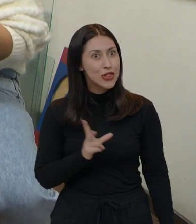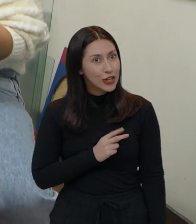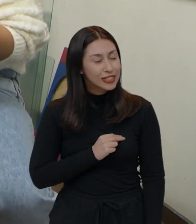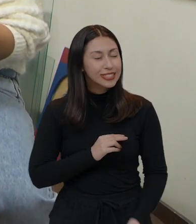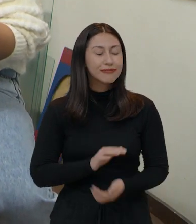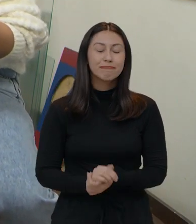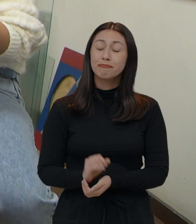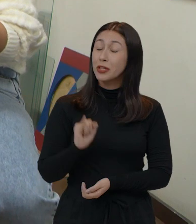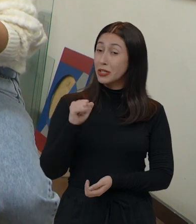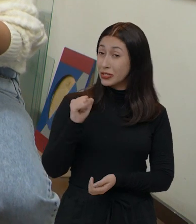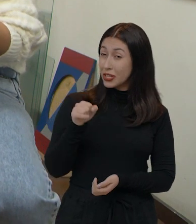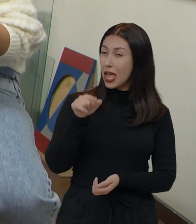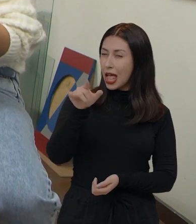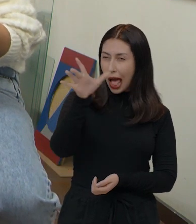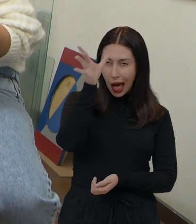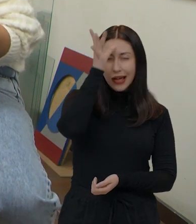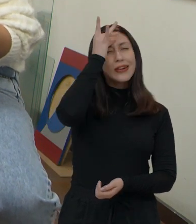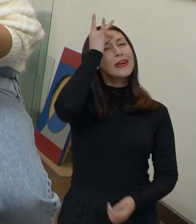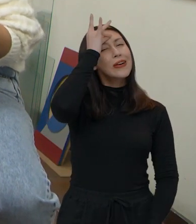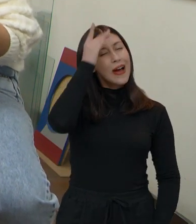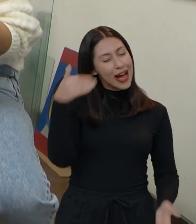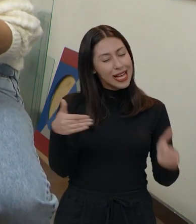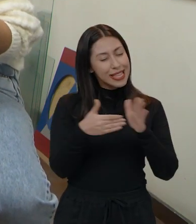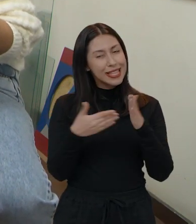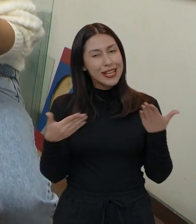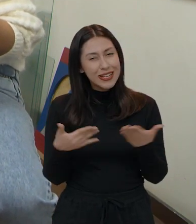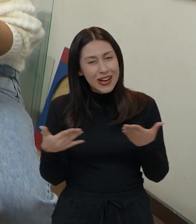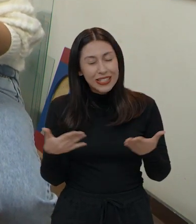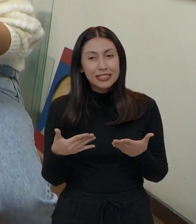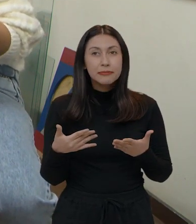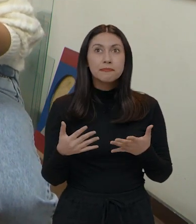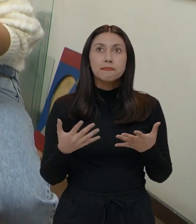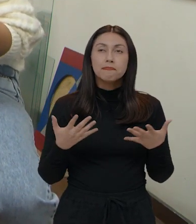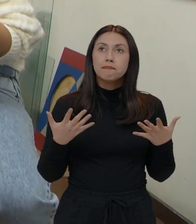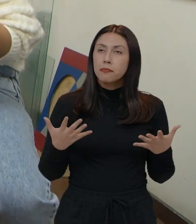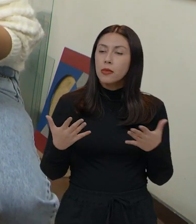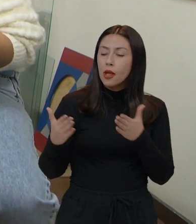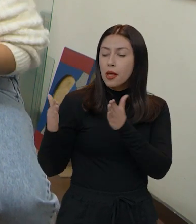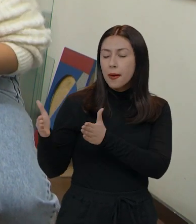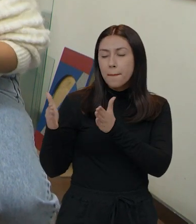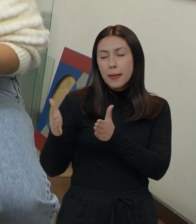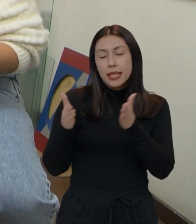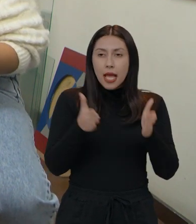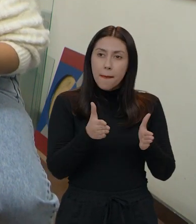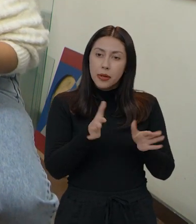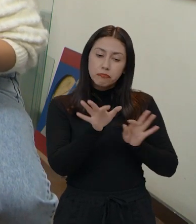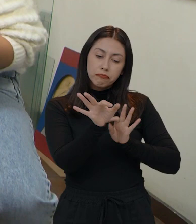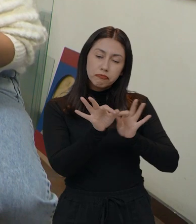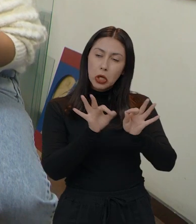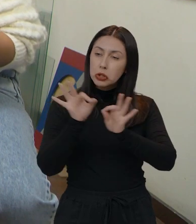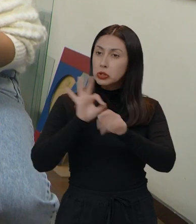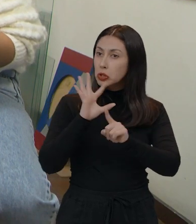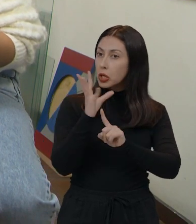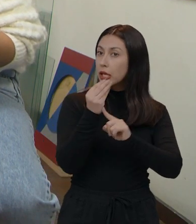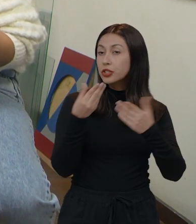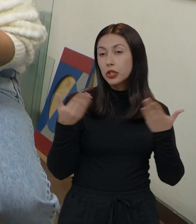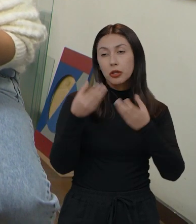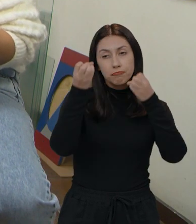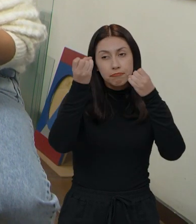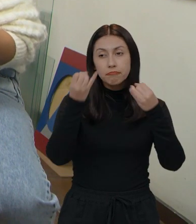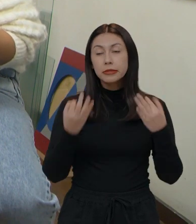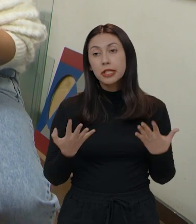olha, tá tudo aqui, né? Tá decoradinho. E sobre as etapas do seu processo artístico e criativo, a gente vai falar agora,